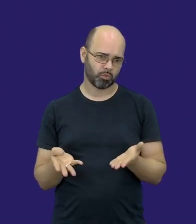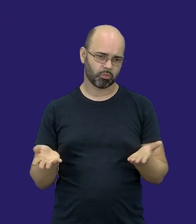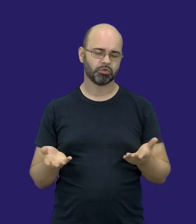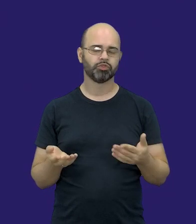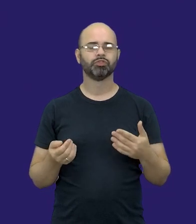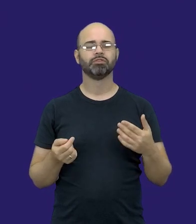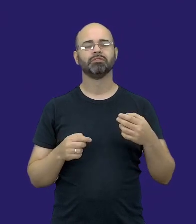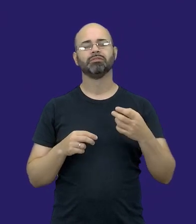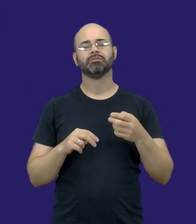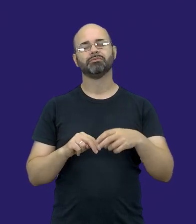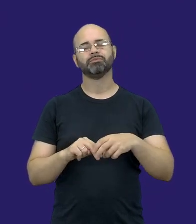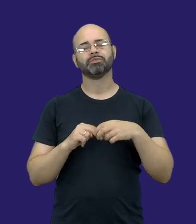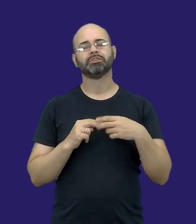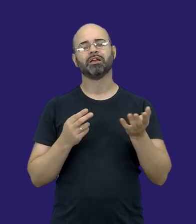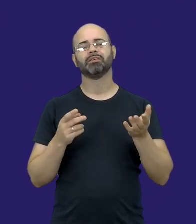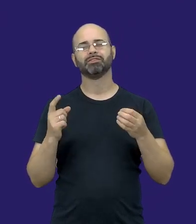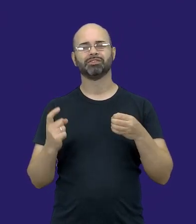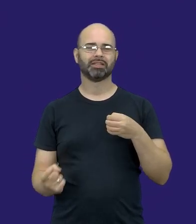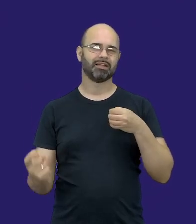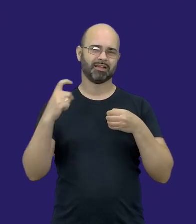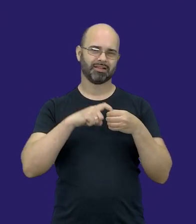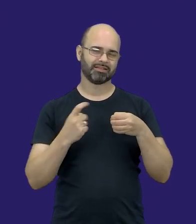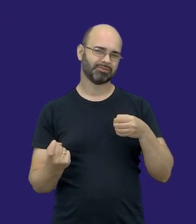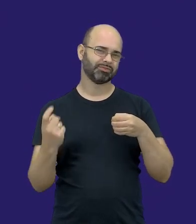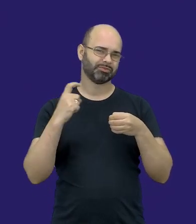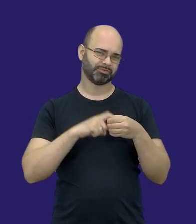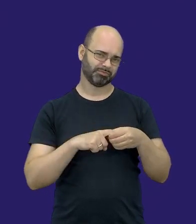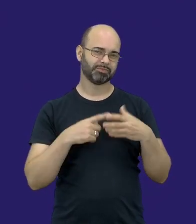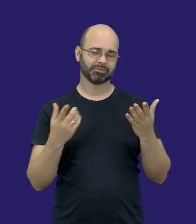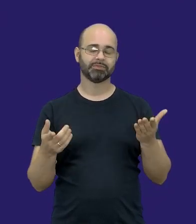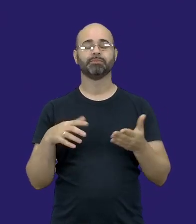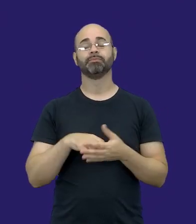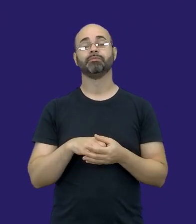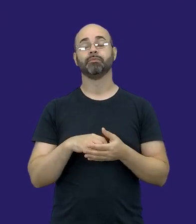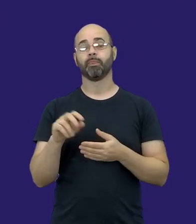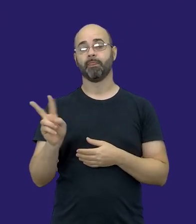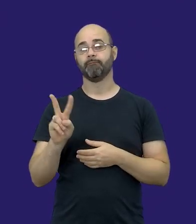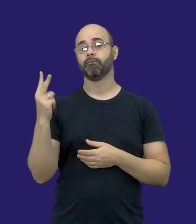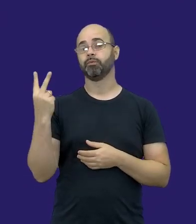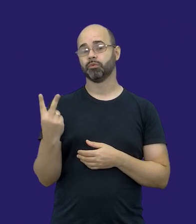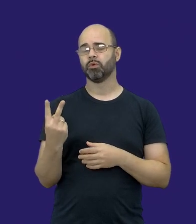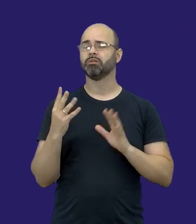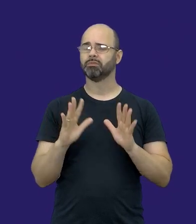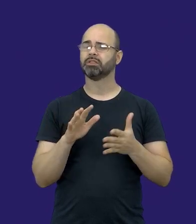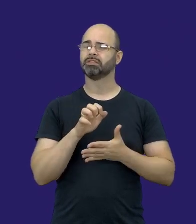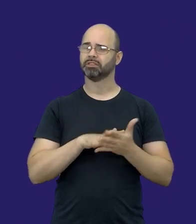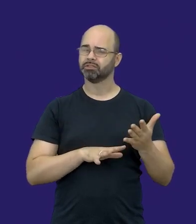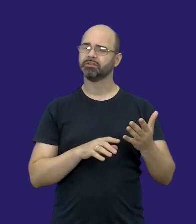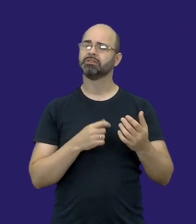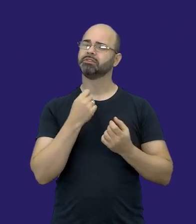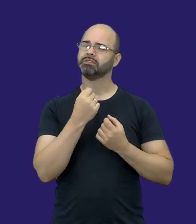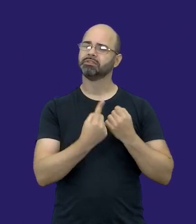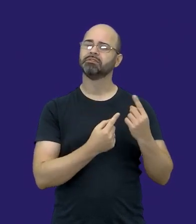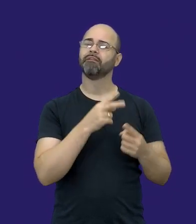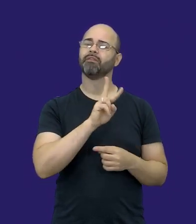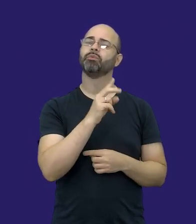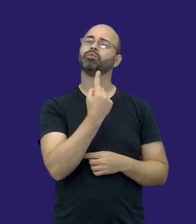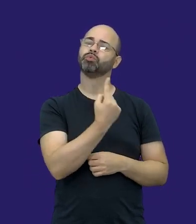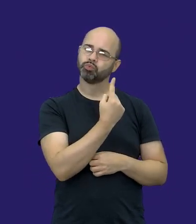uma formação de retomada, nós vamos ter atividade do volume 2, mas também vamos ter algumas atividades do volume